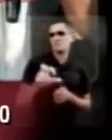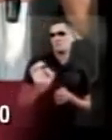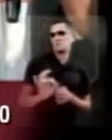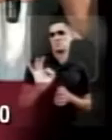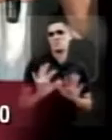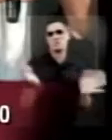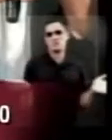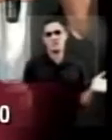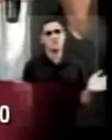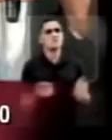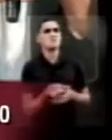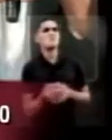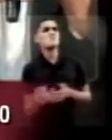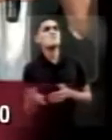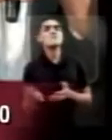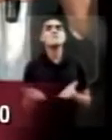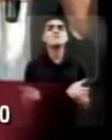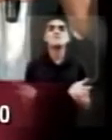70%? Quanto, André?